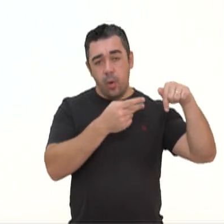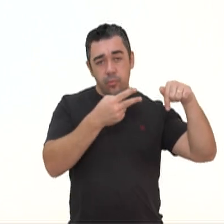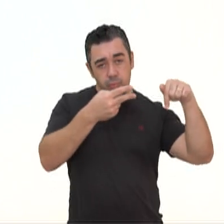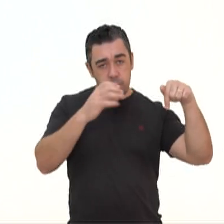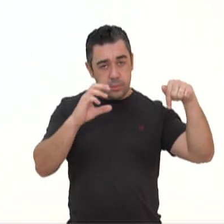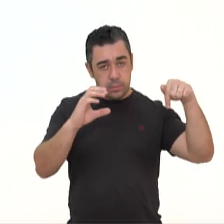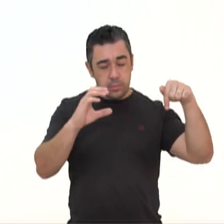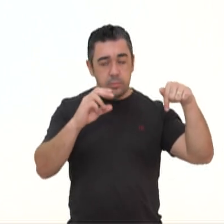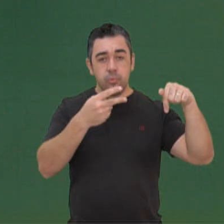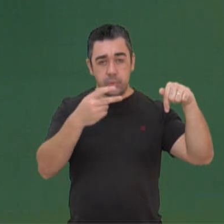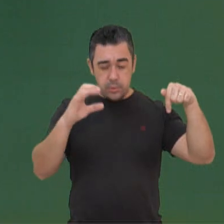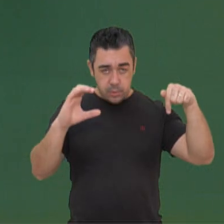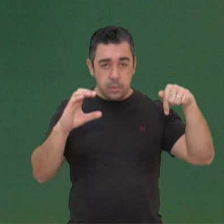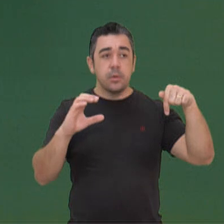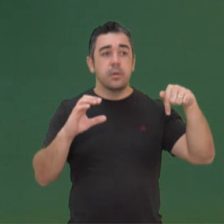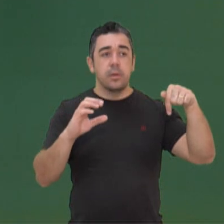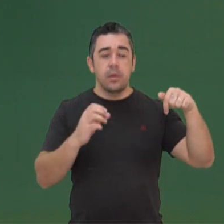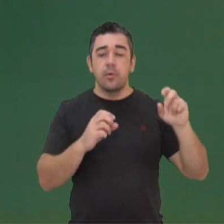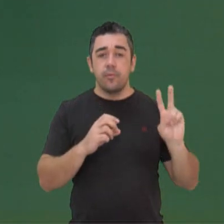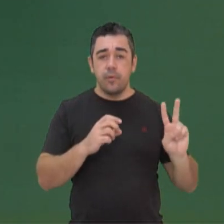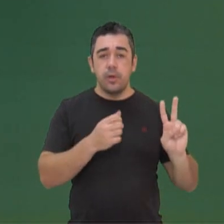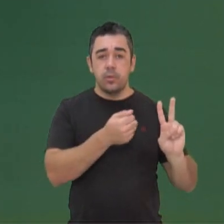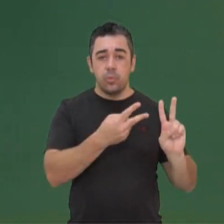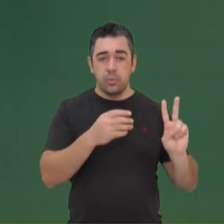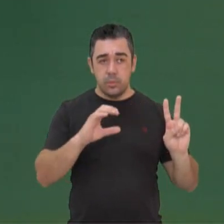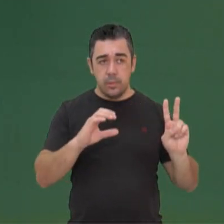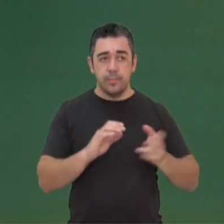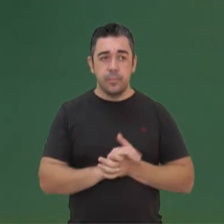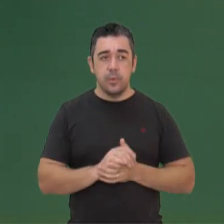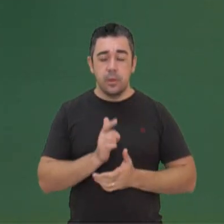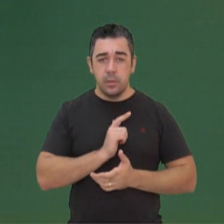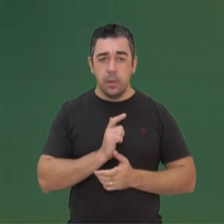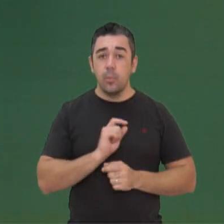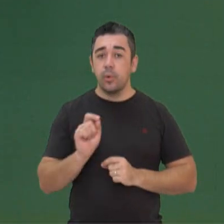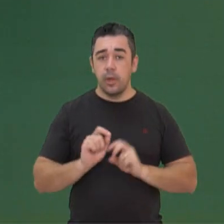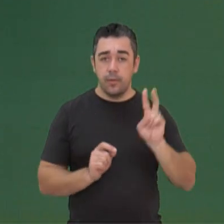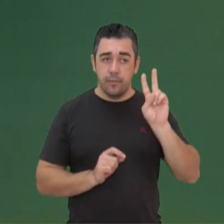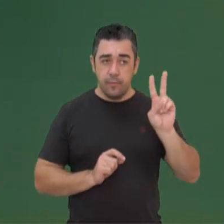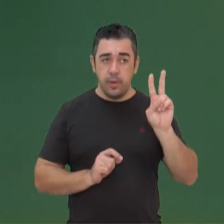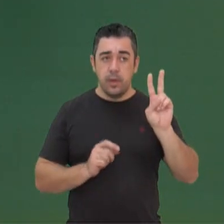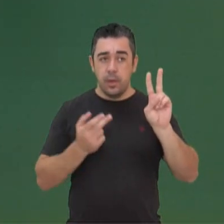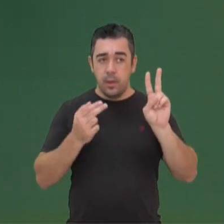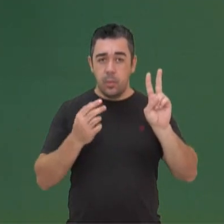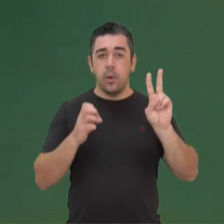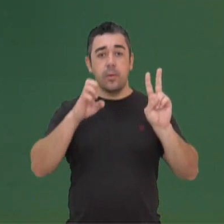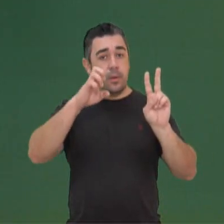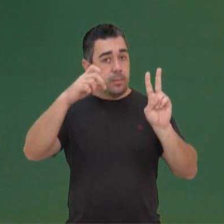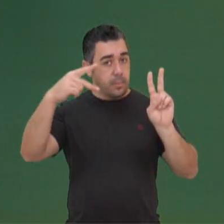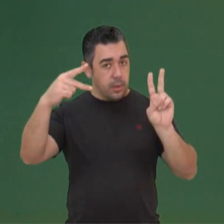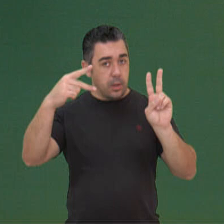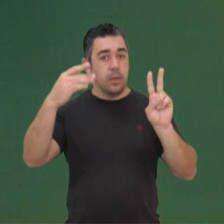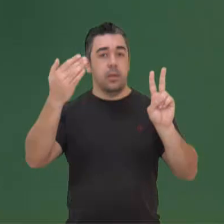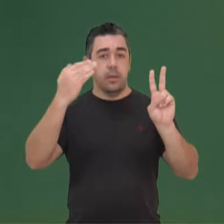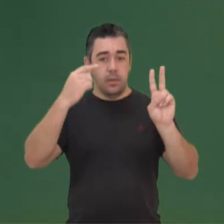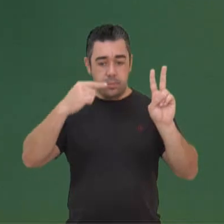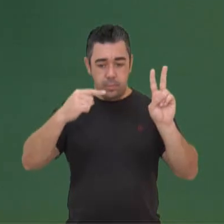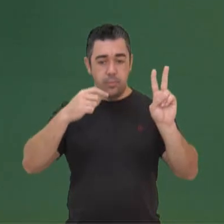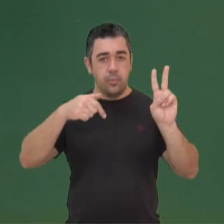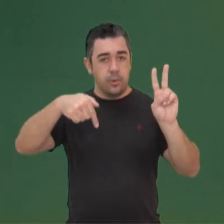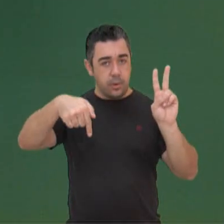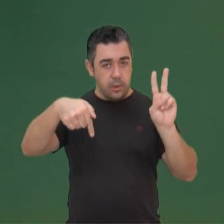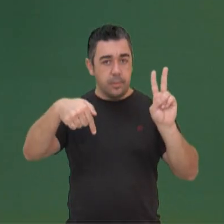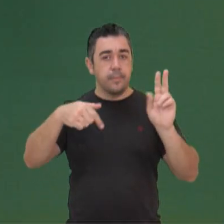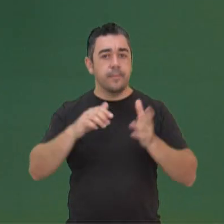potencial elétrico 12 volts. Procura a fórmula correspondente, nós temos que potencial elétrico é energia potencial por carga.